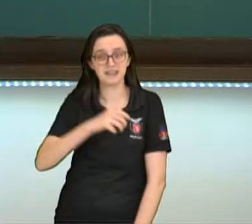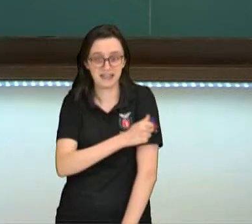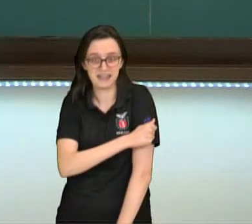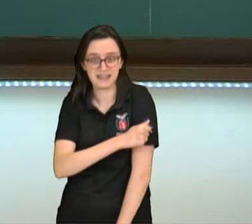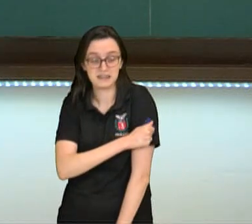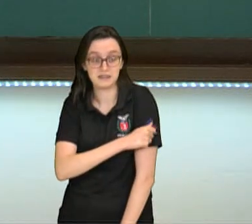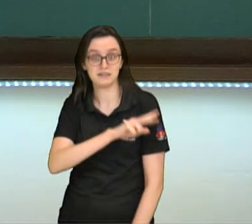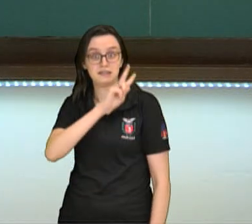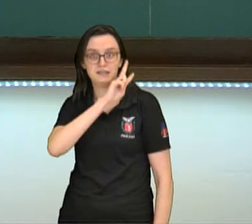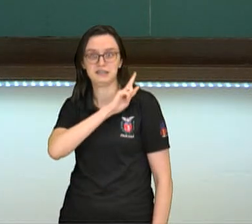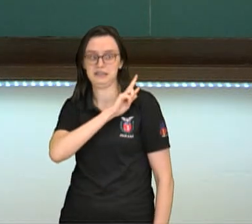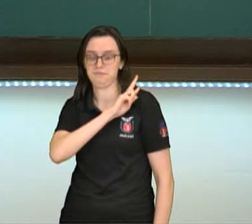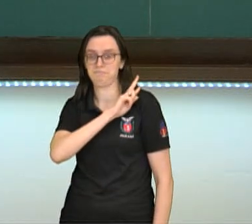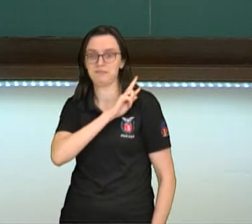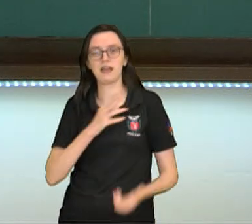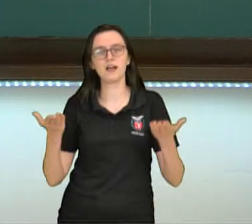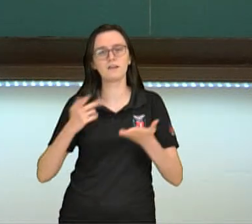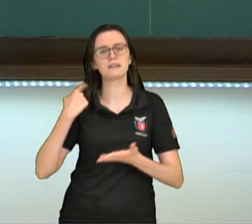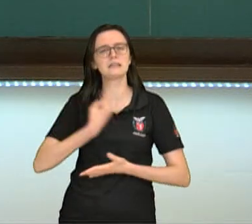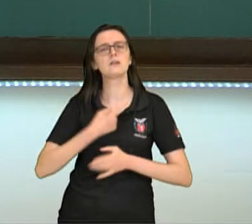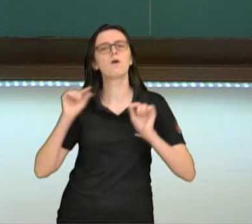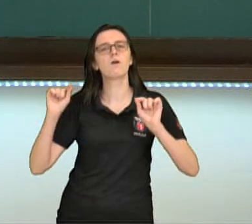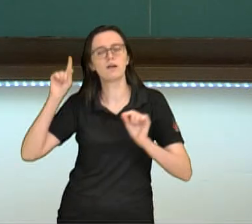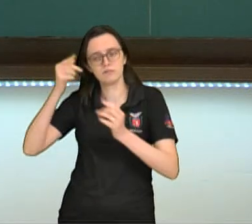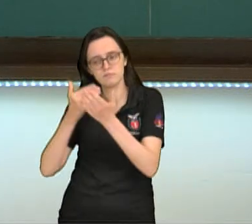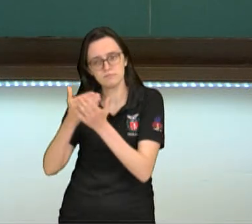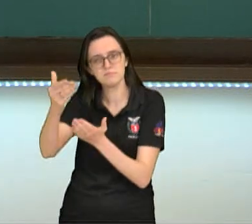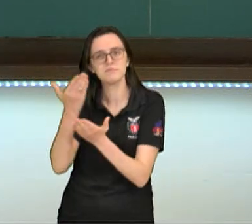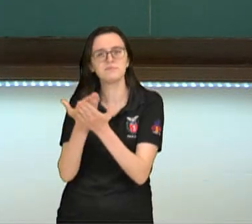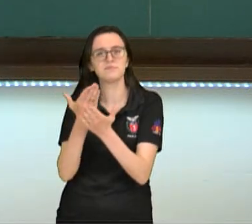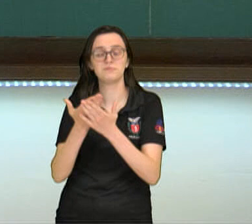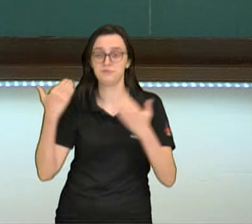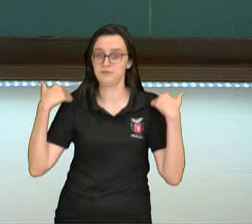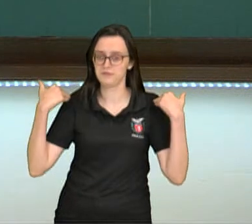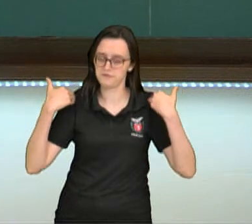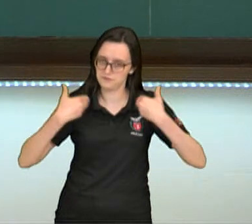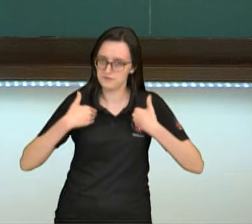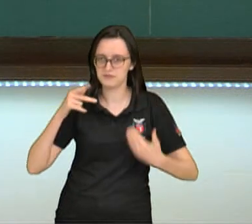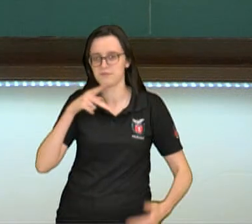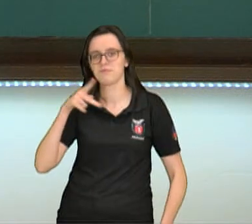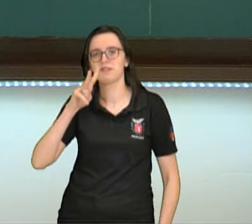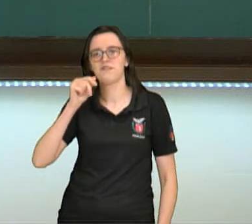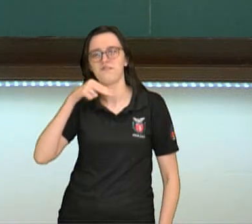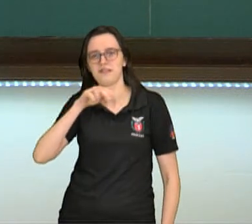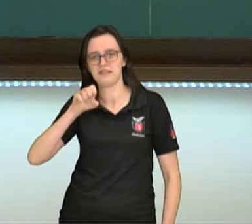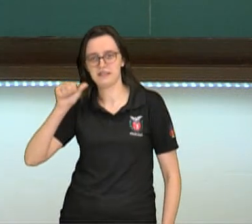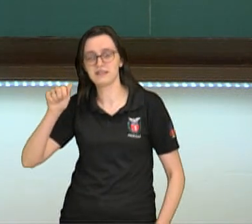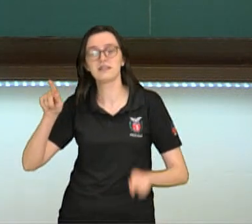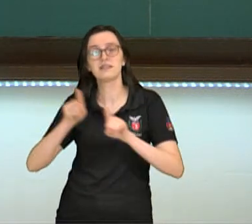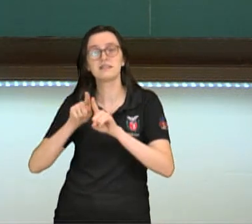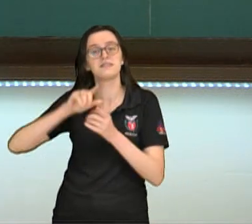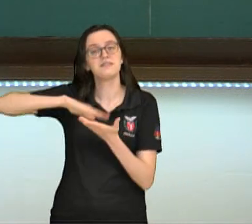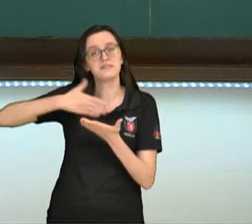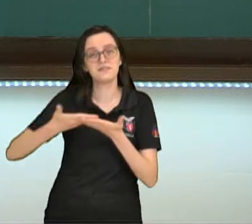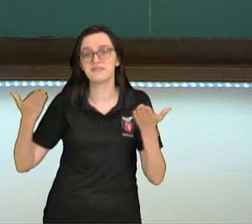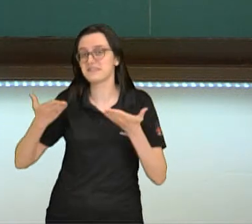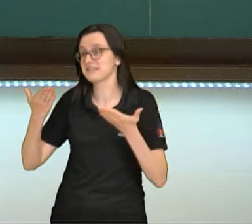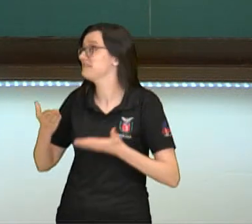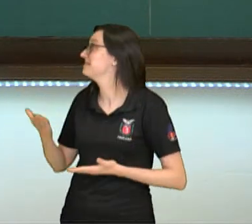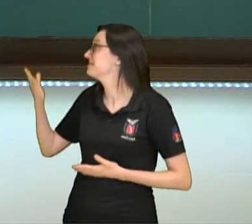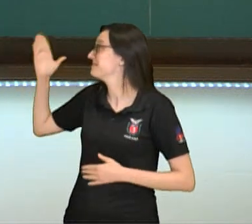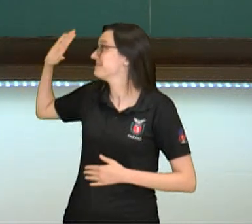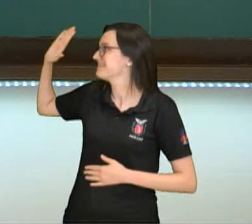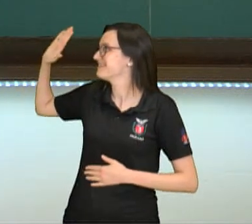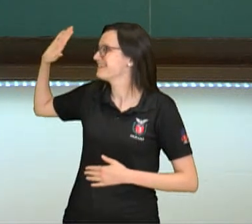estudantes da segunda série. Estamos aqui para mais uma aula de educação física comigo, professora Vanessa, e com a nossa intérprete